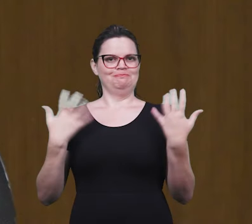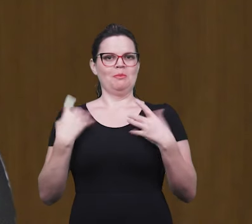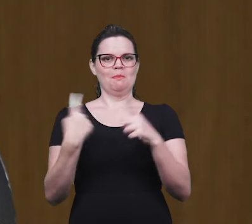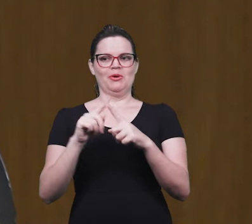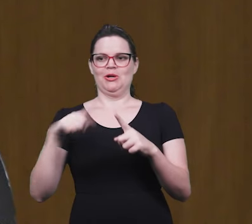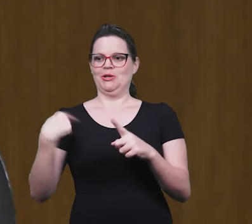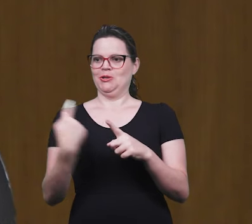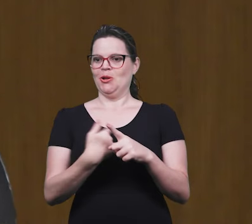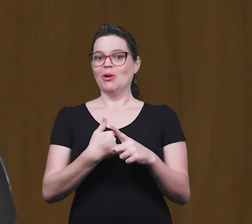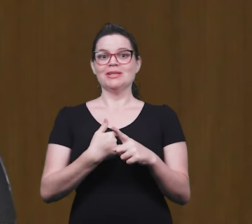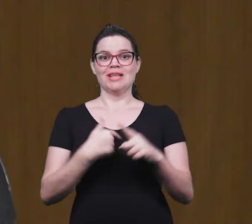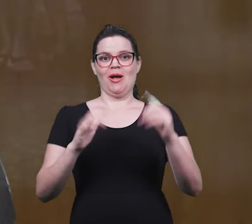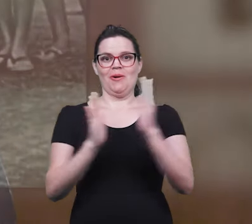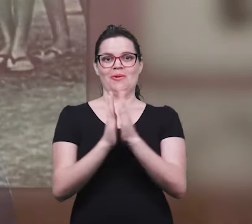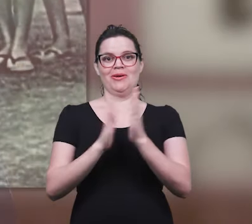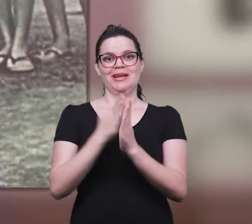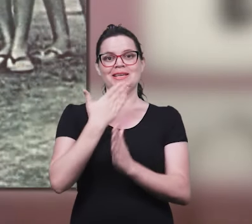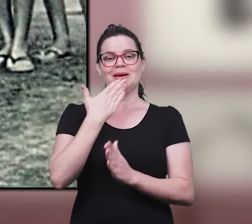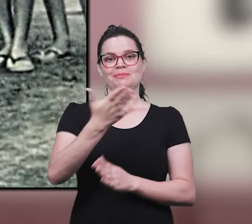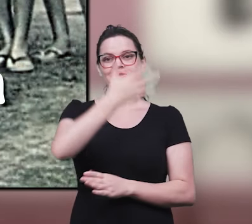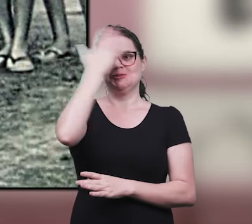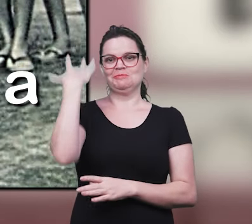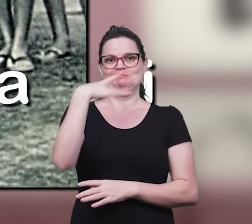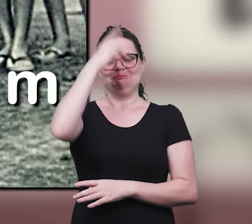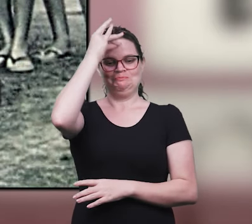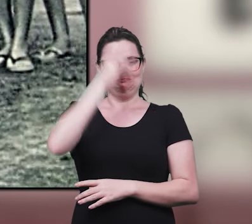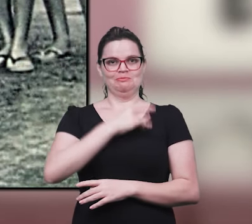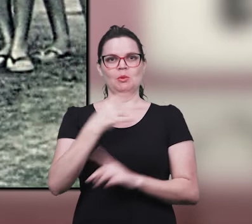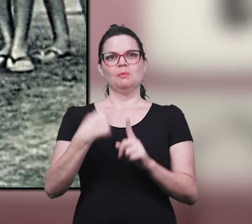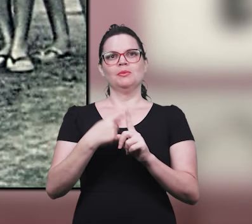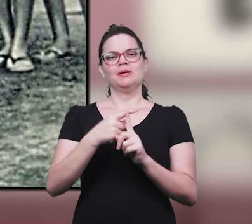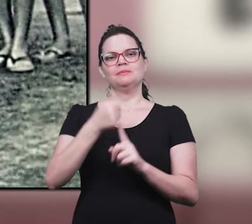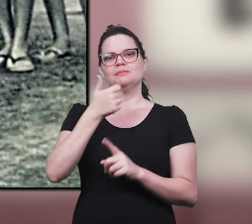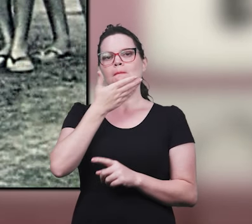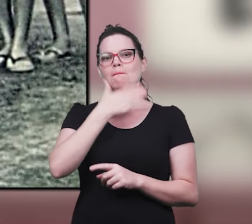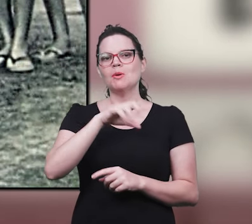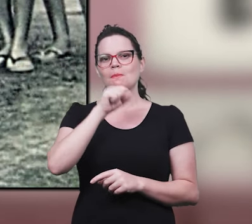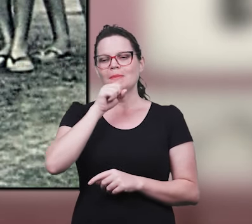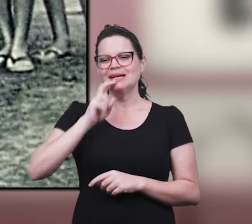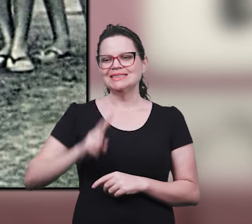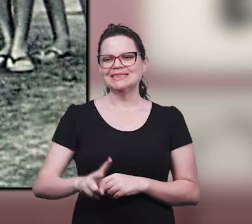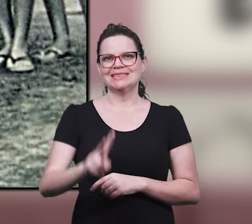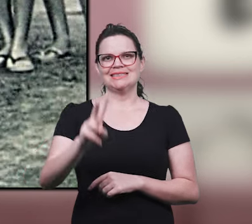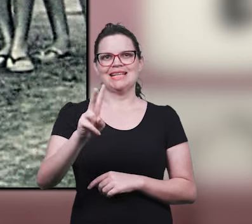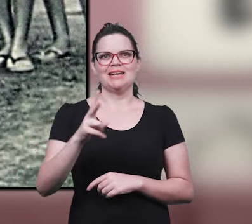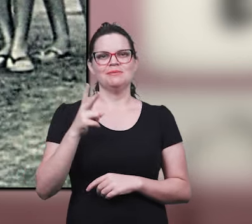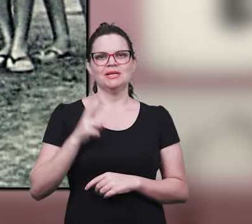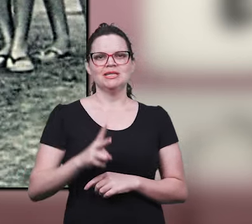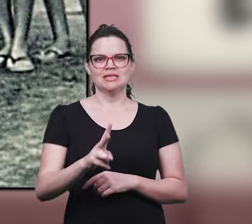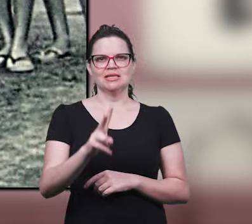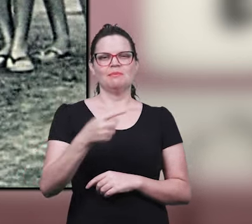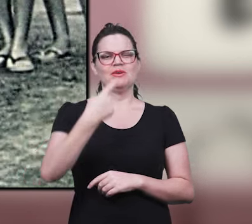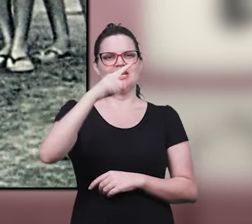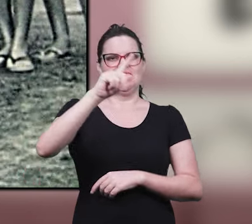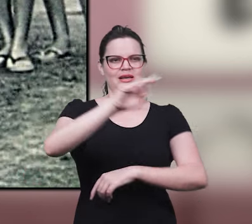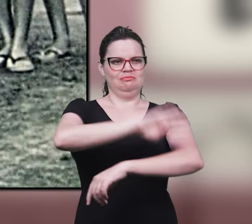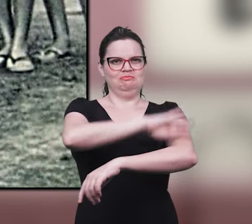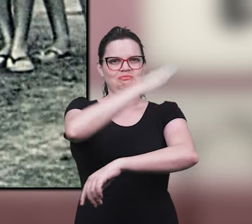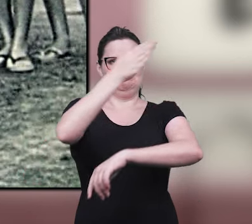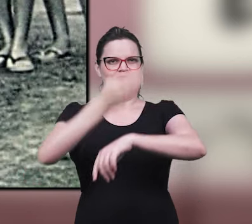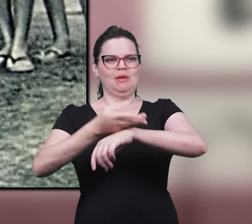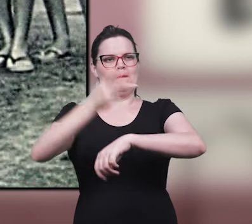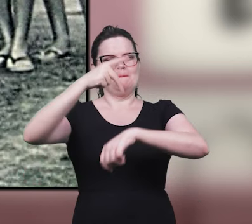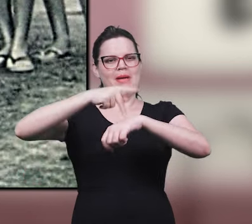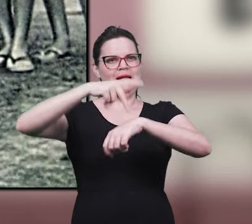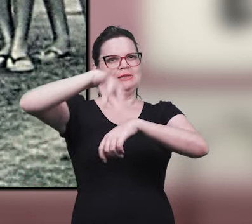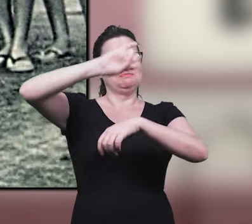gente ia pedir o batismo com o Espírito Santo. Porque papai chegava das madrugadas, que ele orava na pedra, na